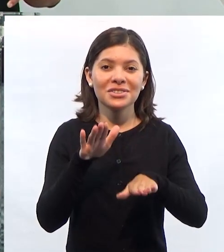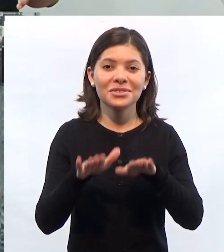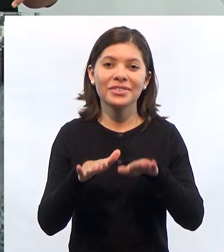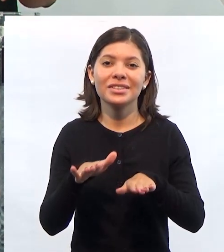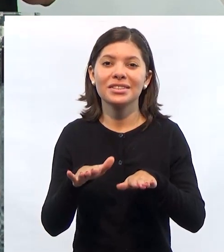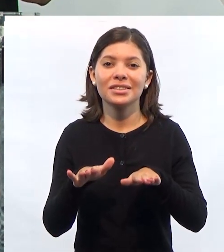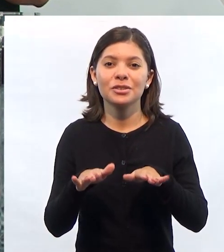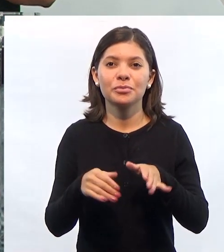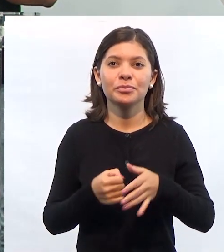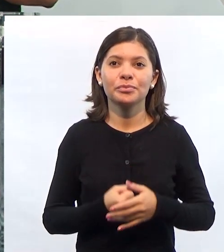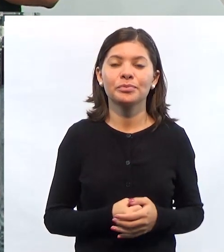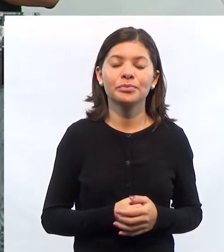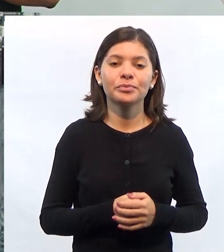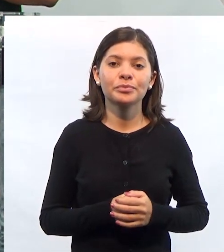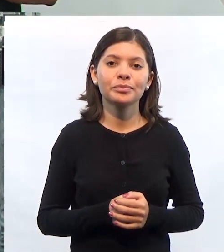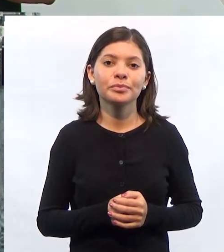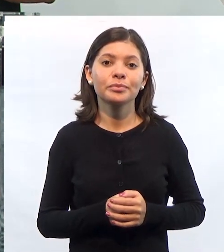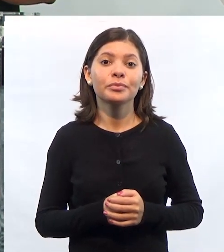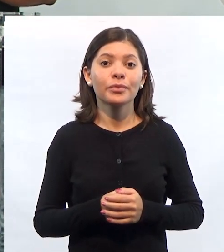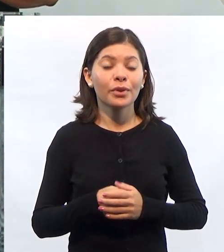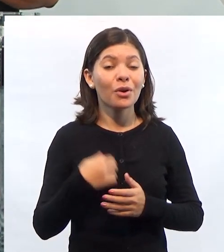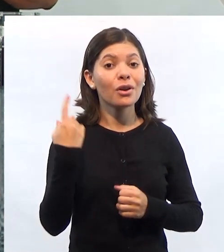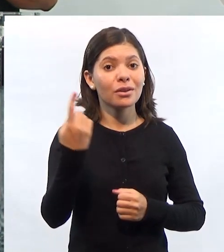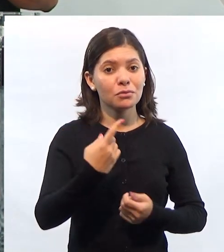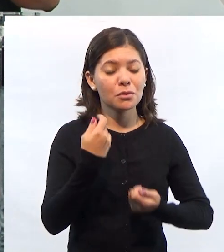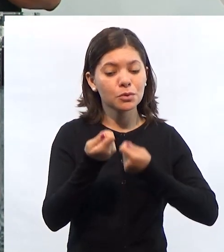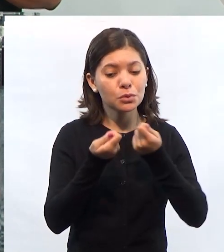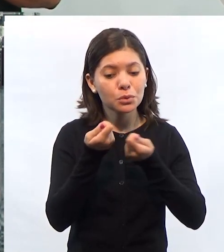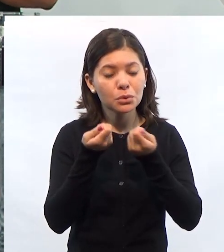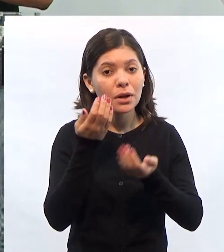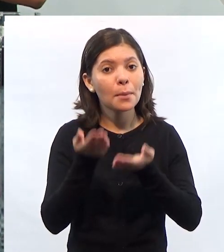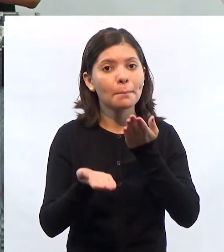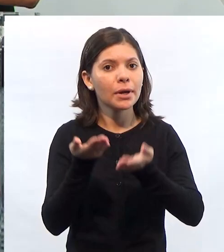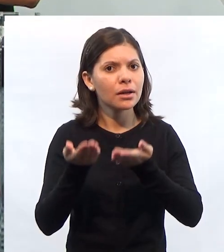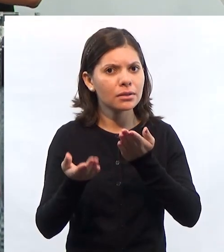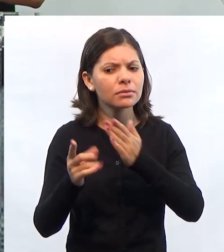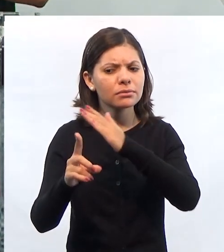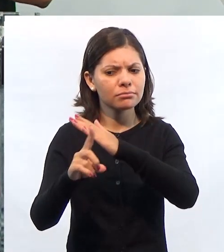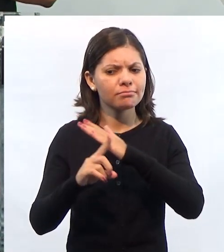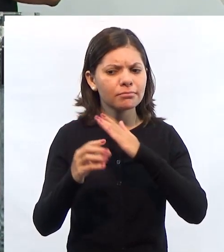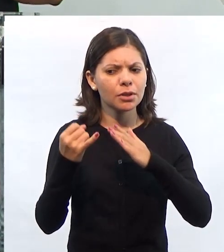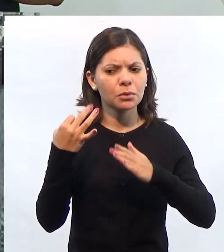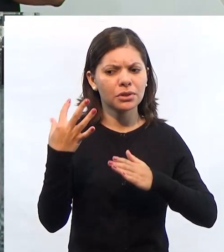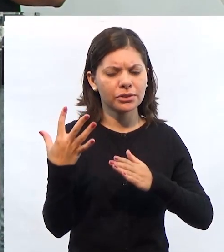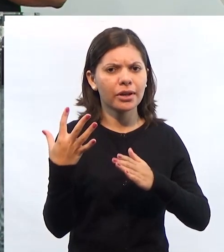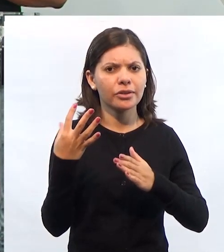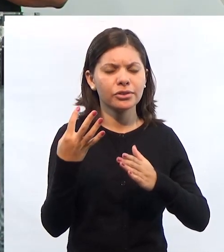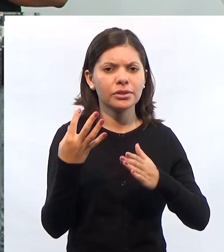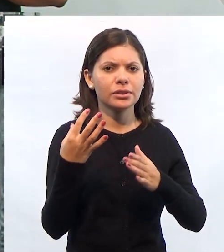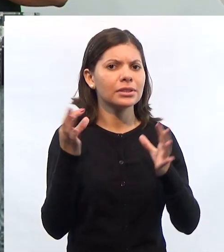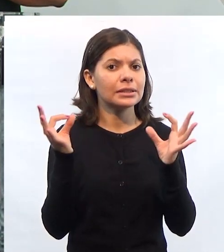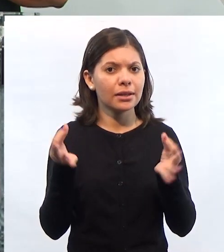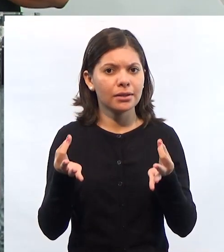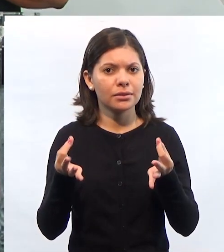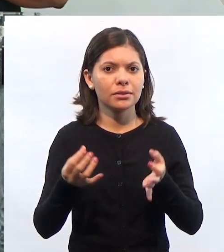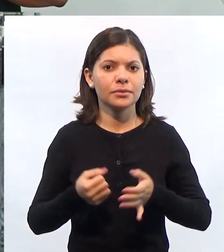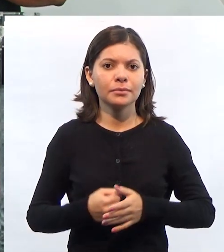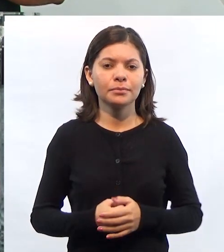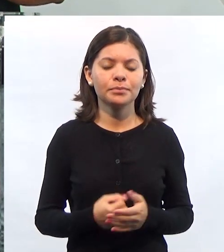uma ela fala assim olha vamos controlar o peso dos pães para saber se o cliente está recebendo a quantidade de pão que ele deveria